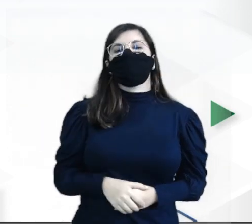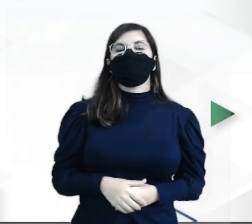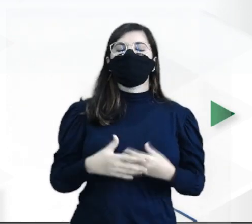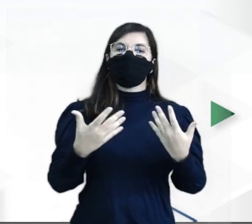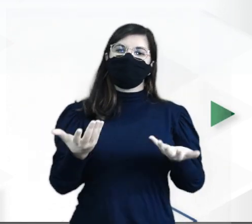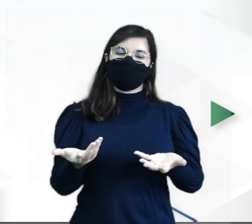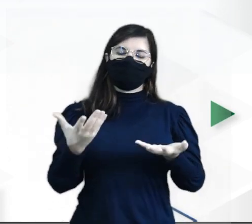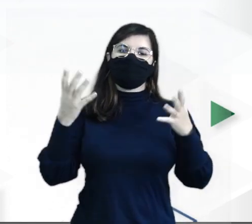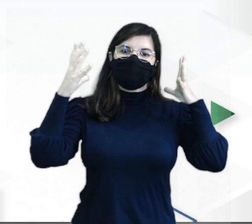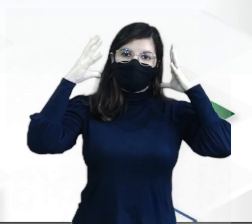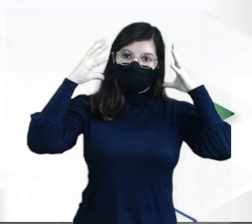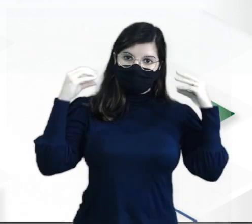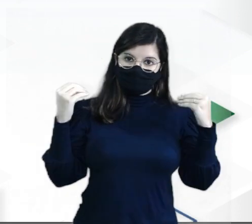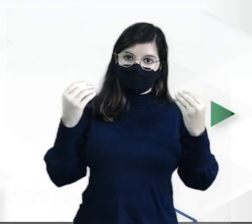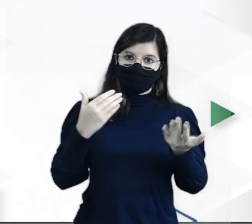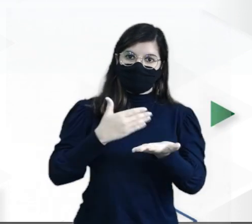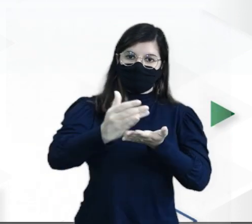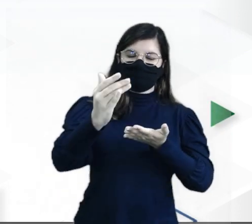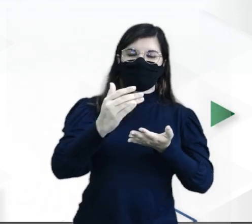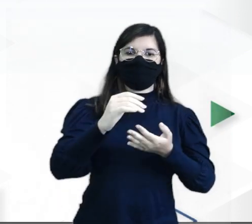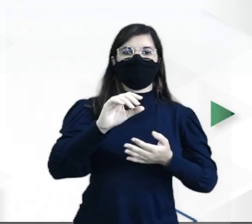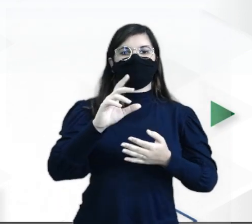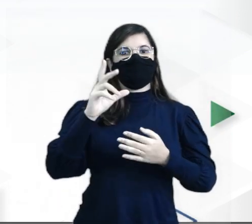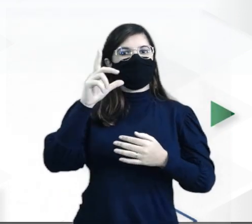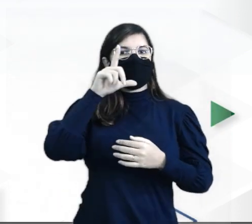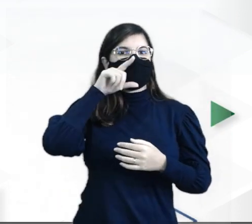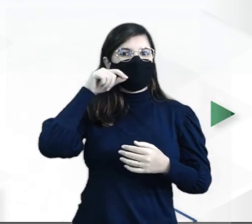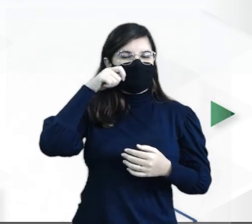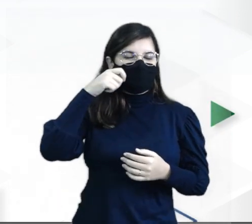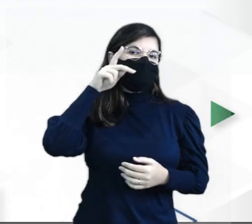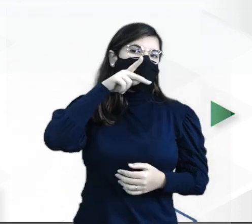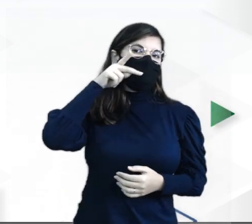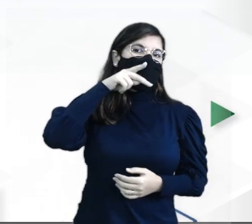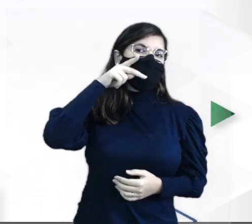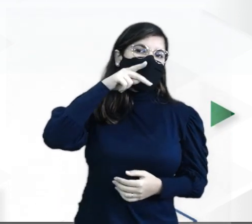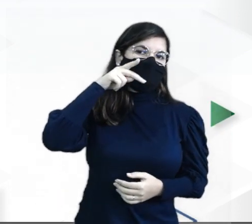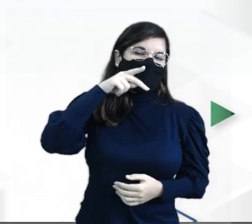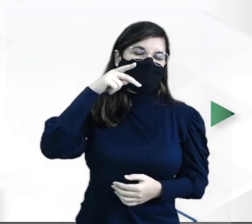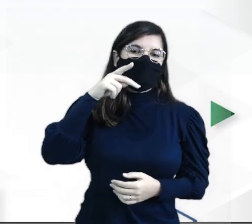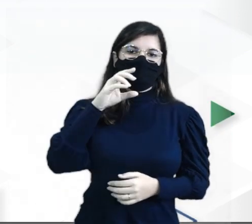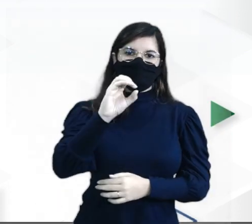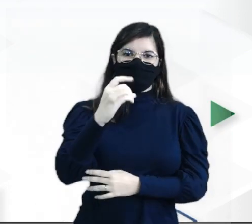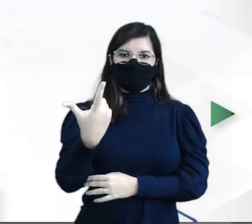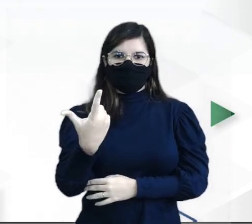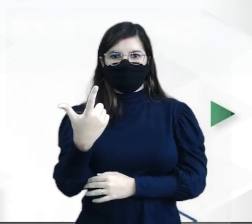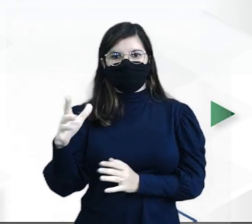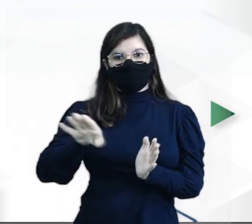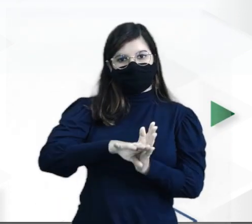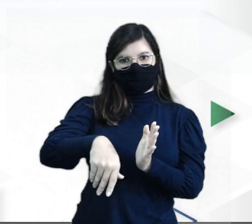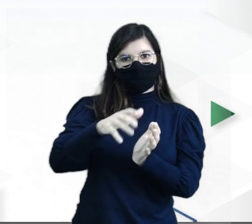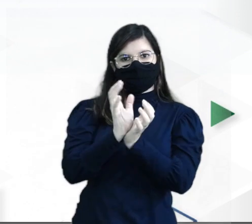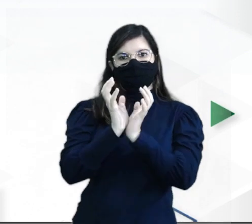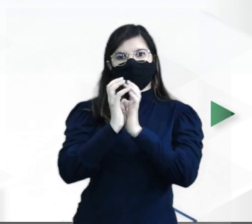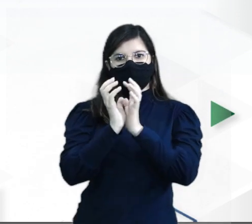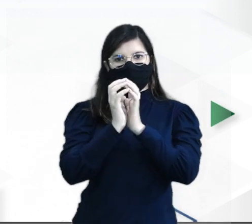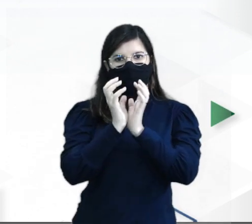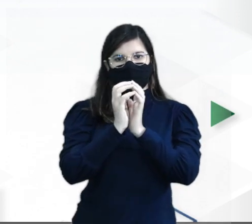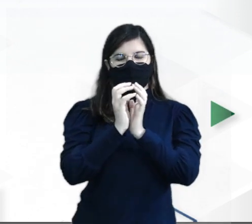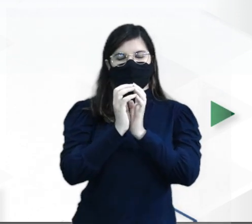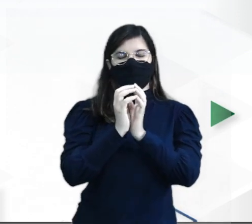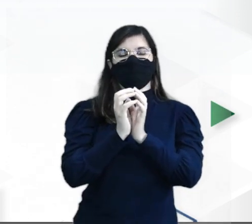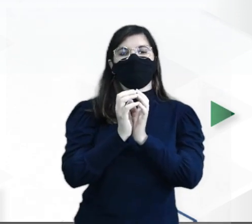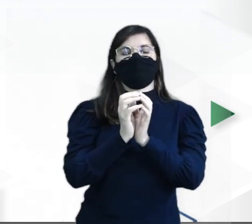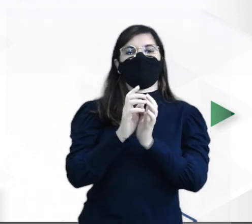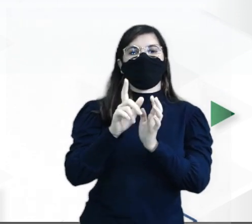vão começar por São Luís vai passar por Fortaleza Paraíba Olinda e Recife né chegando